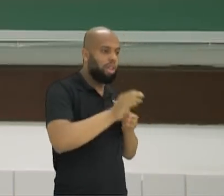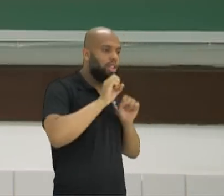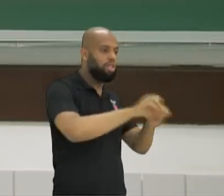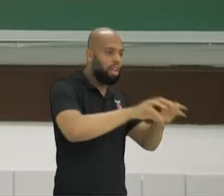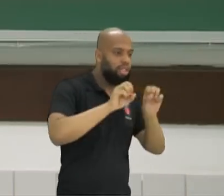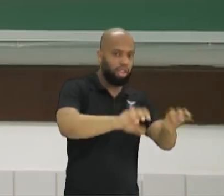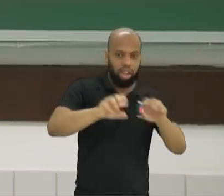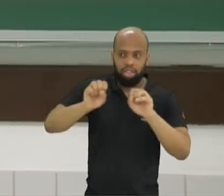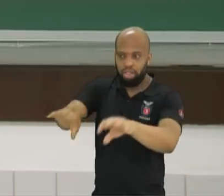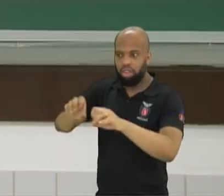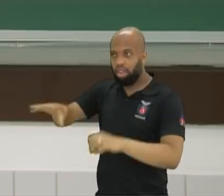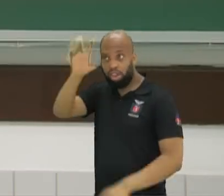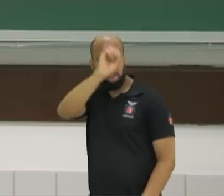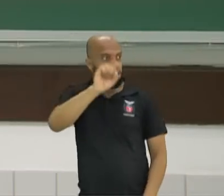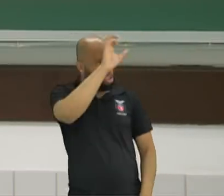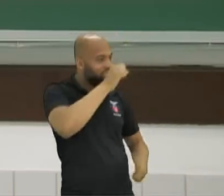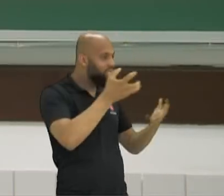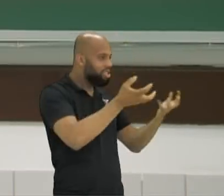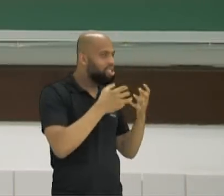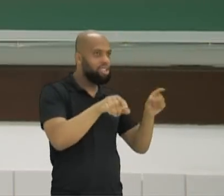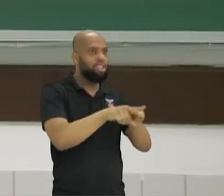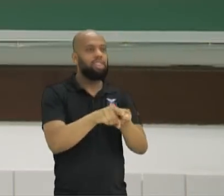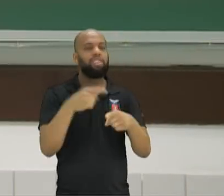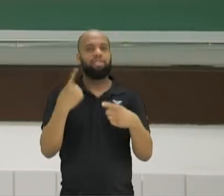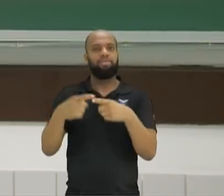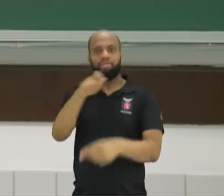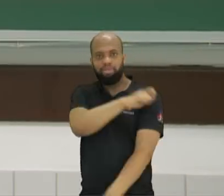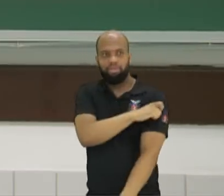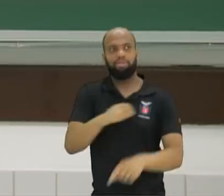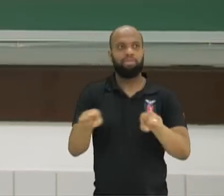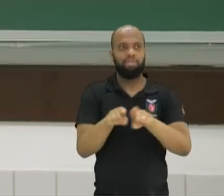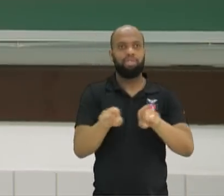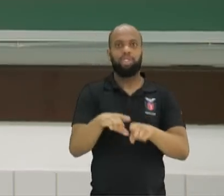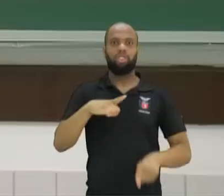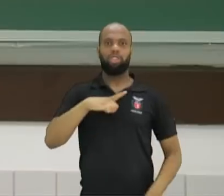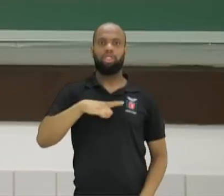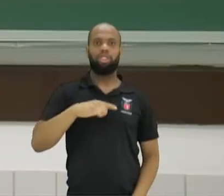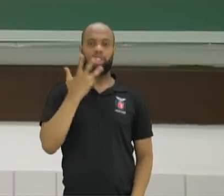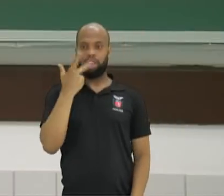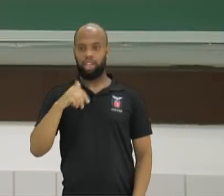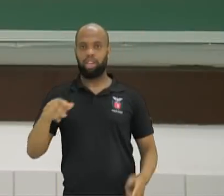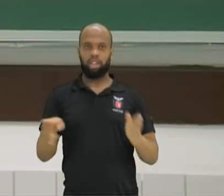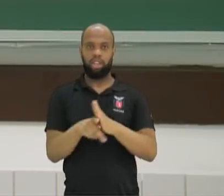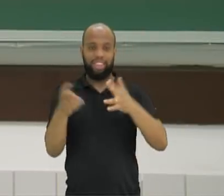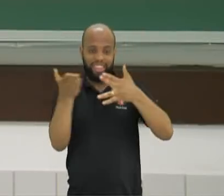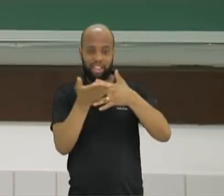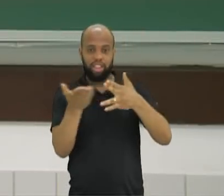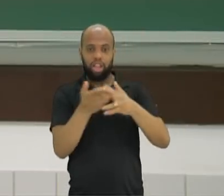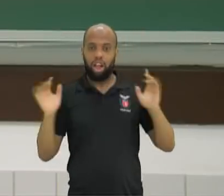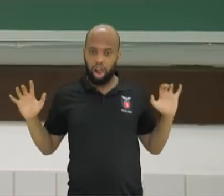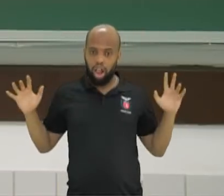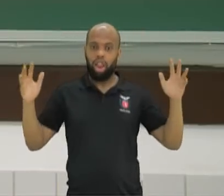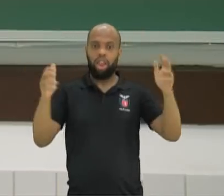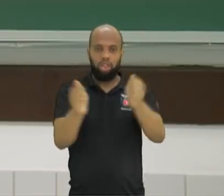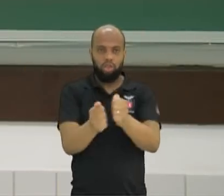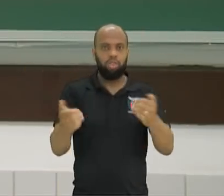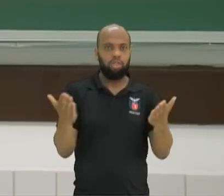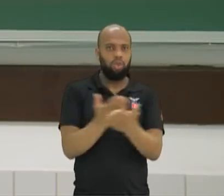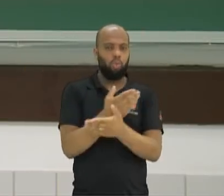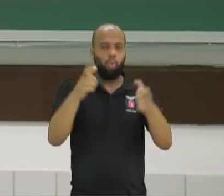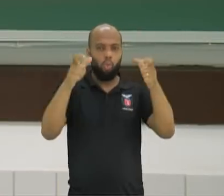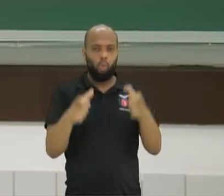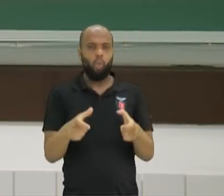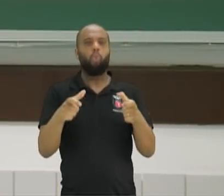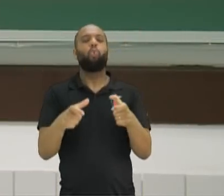outro, né? Os alunos ali, as crianças no recreio se juntavam em algum lugar